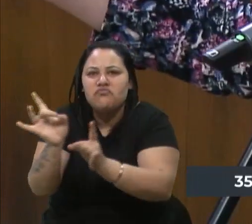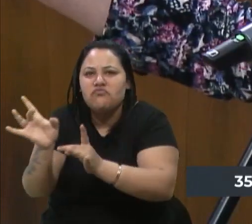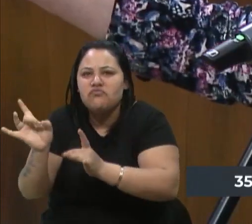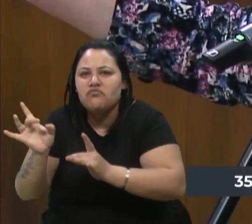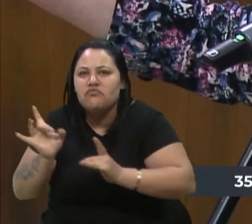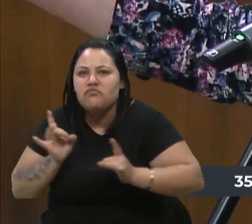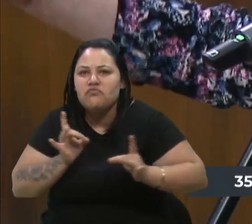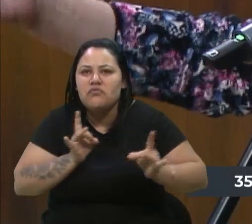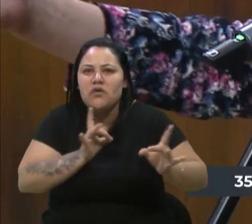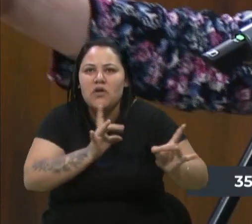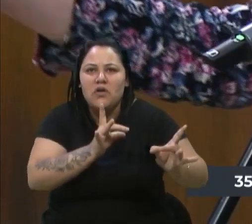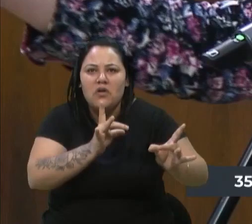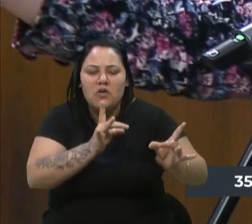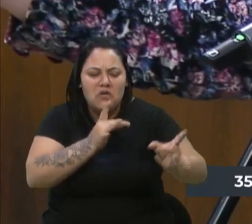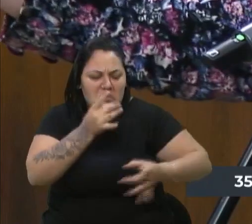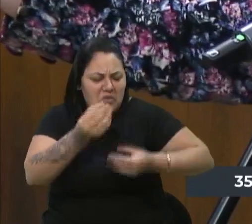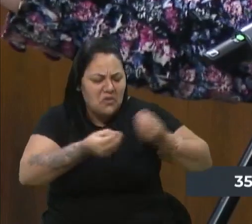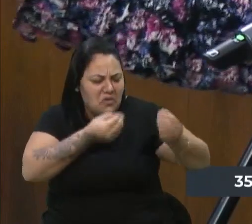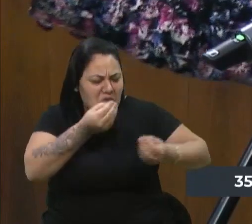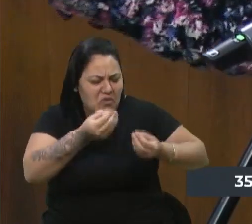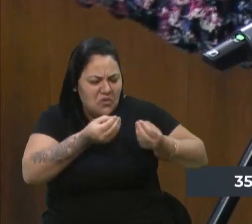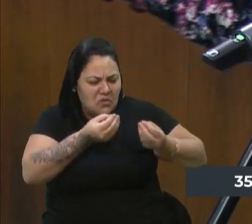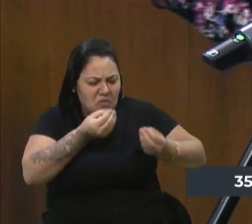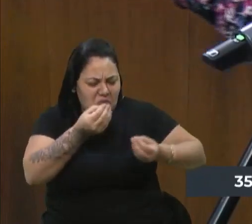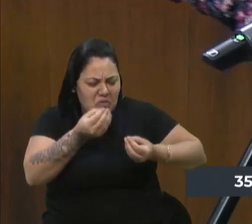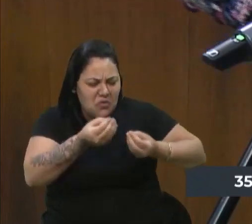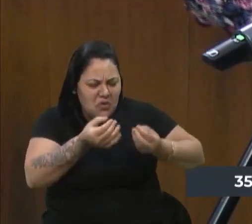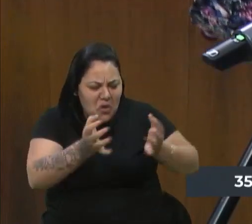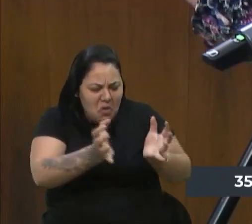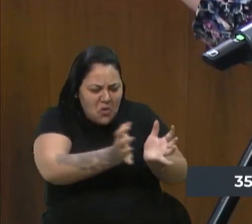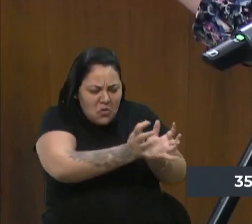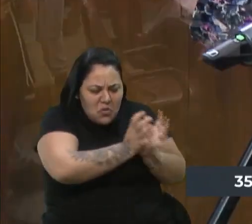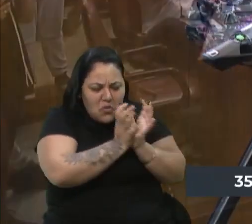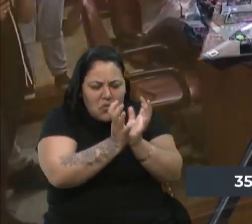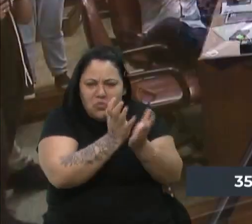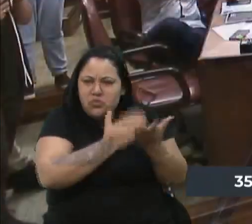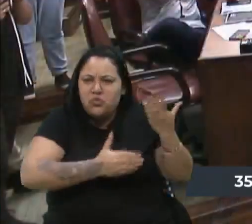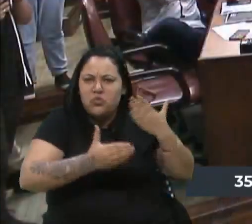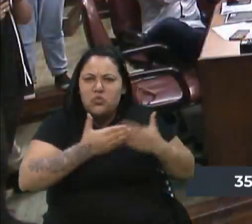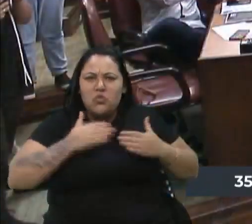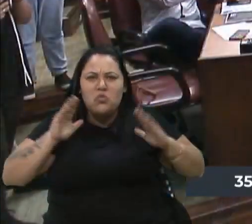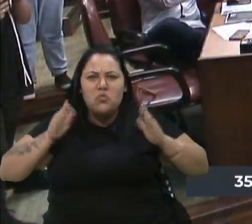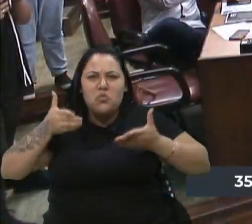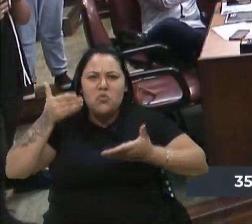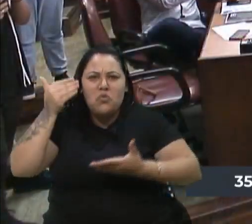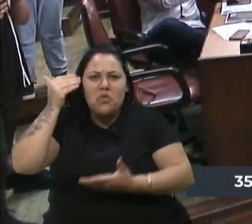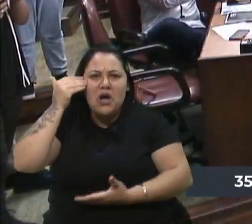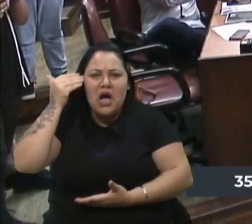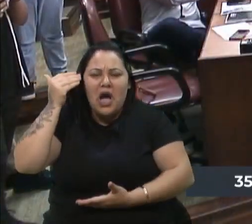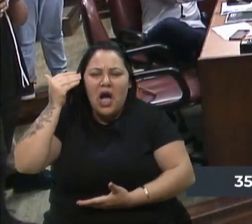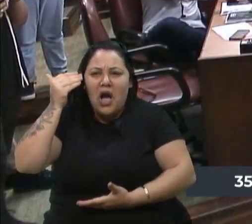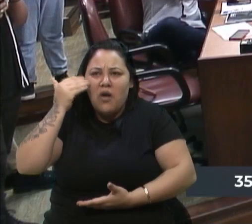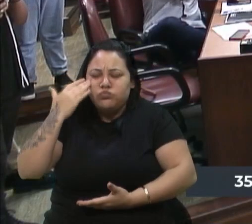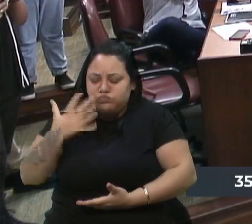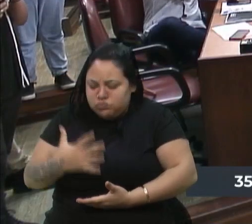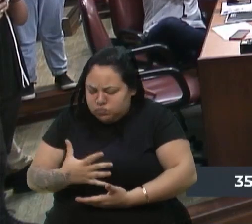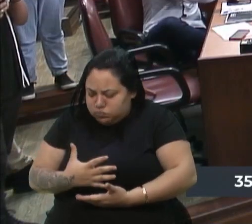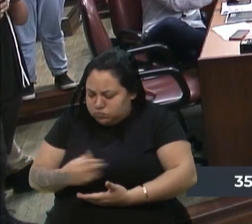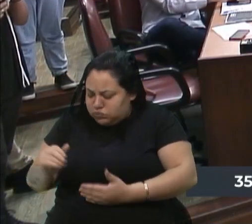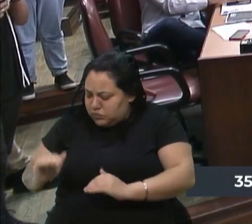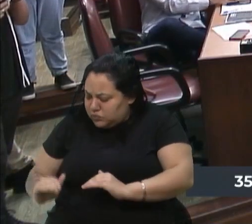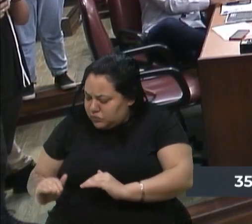se emenda, a aldeia ficou sabendo. Um piazinho entrou